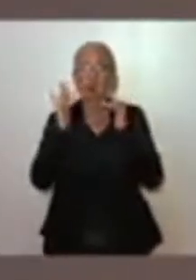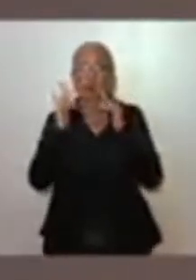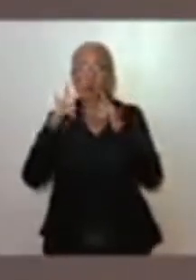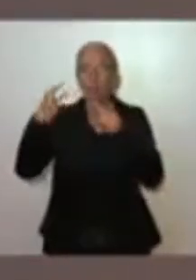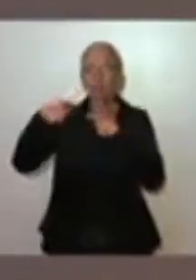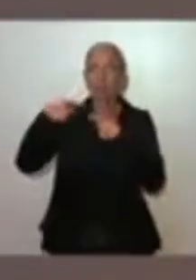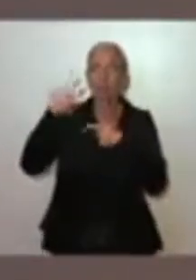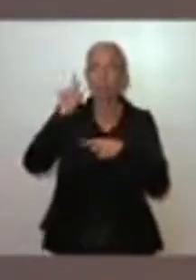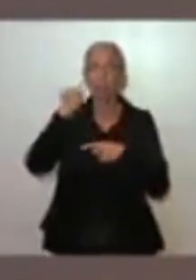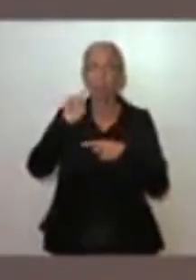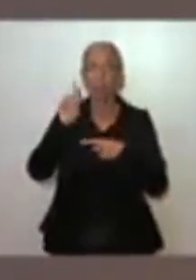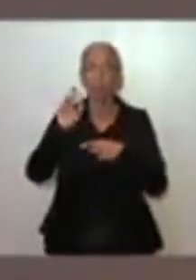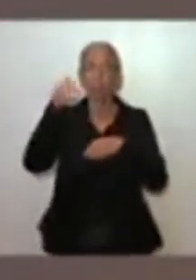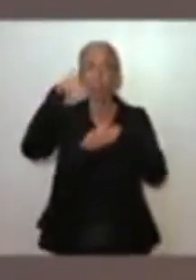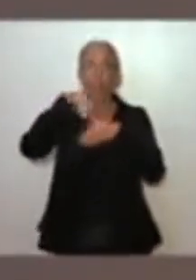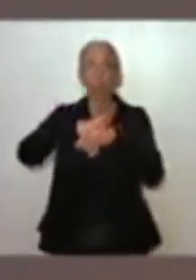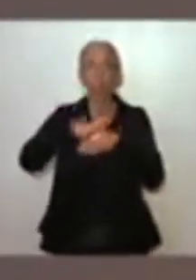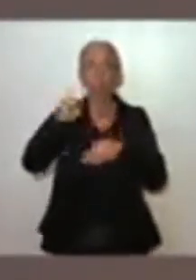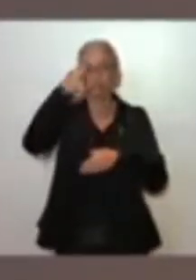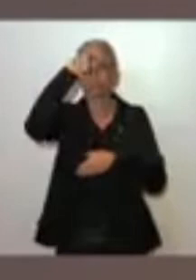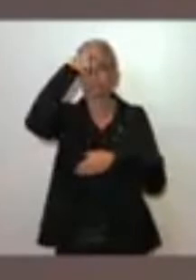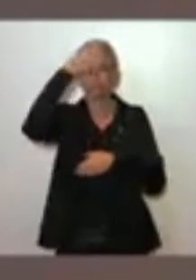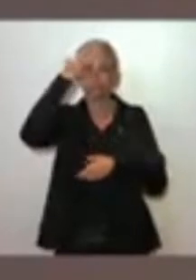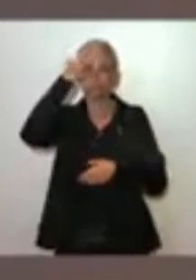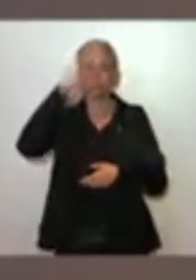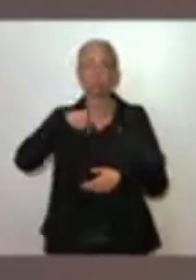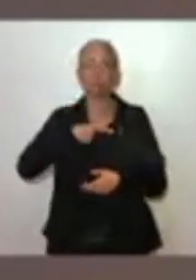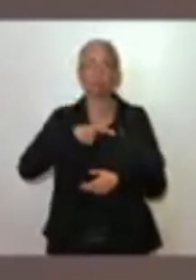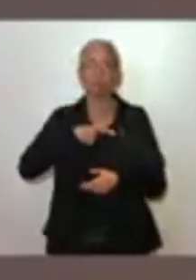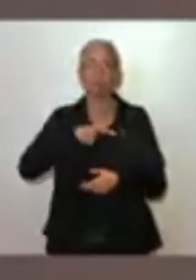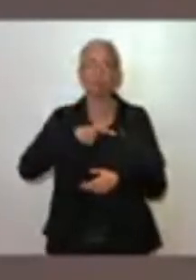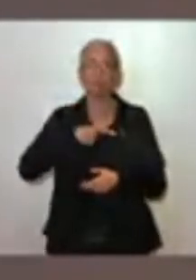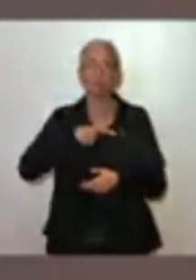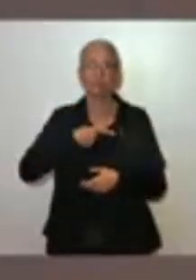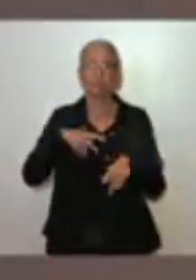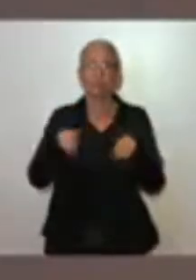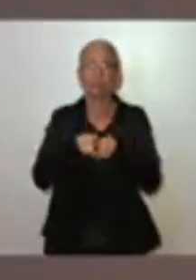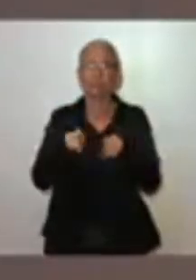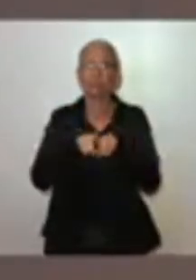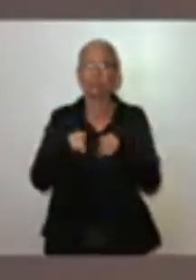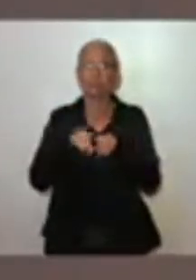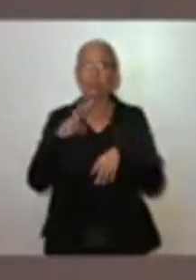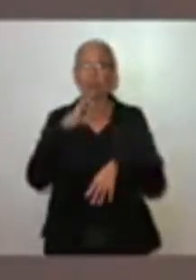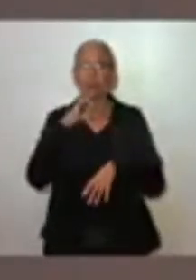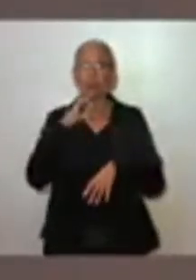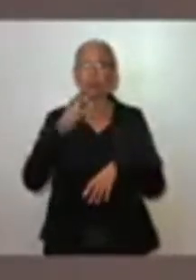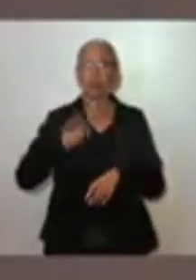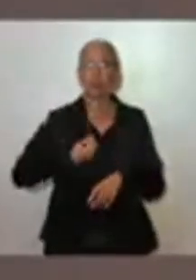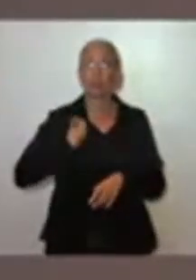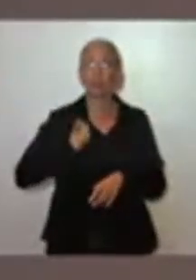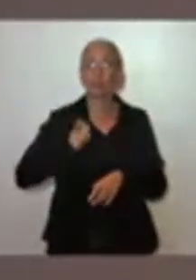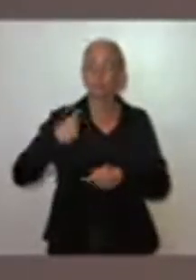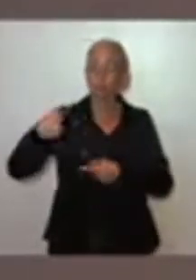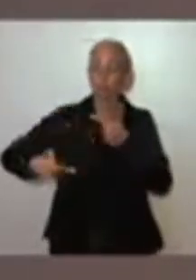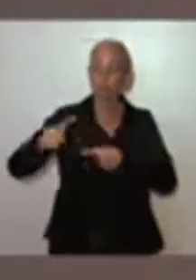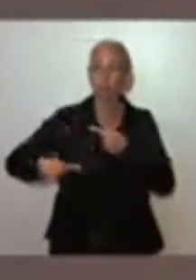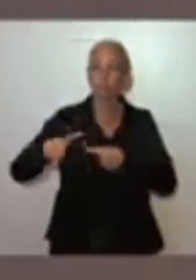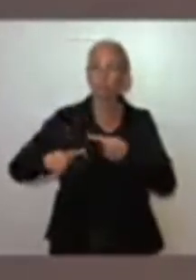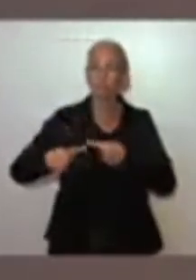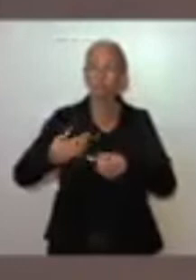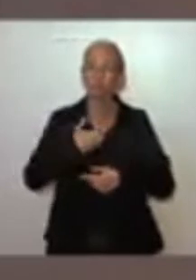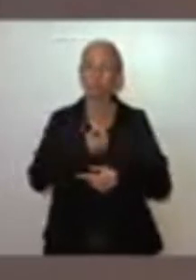é votar de acordo com a própria consciência e participar da vida e participar do debate público